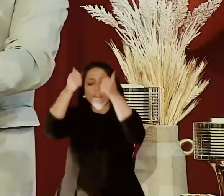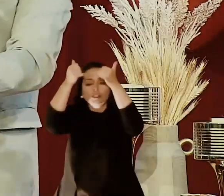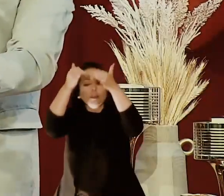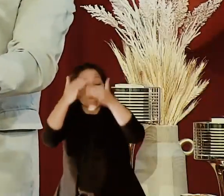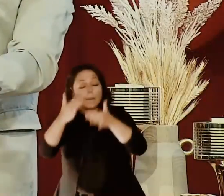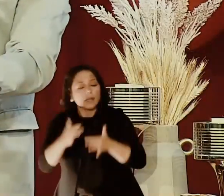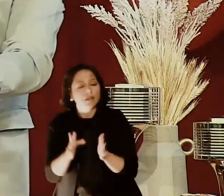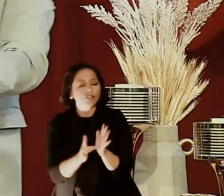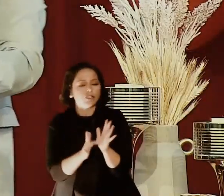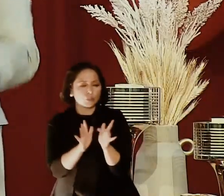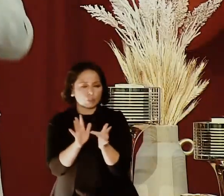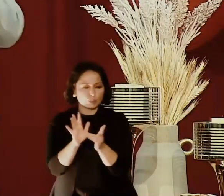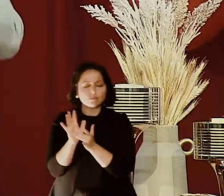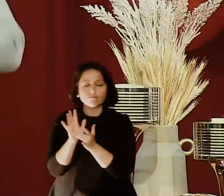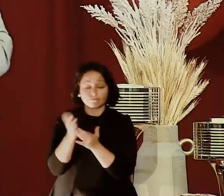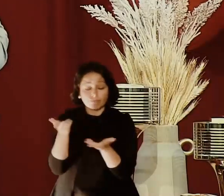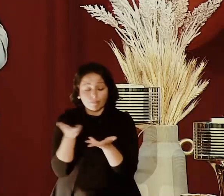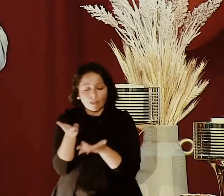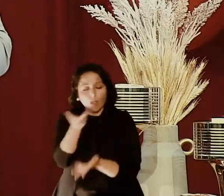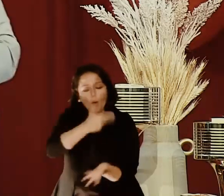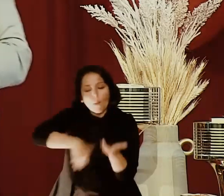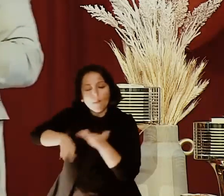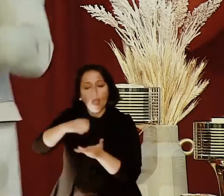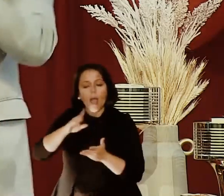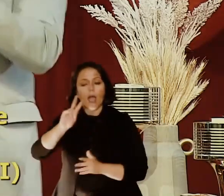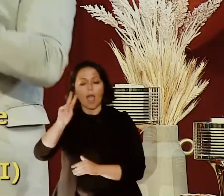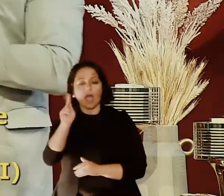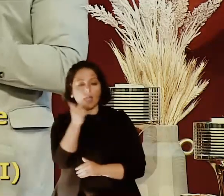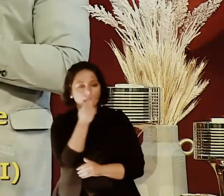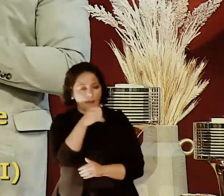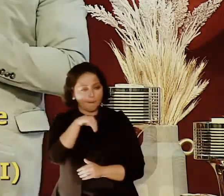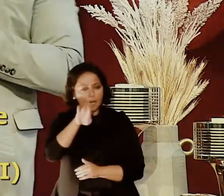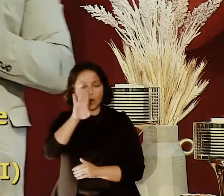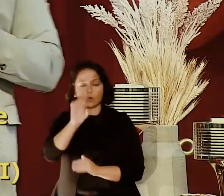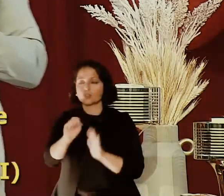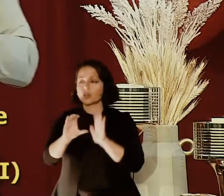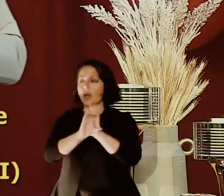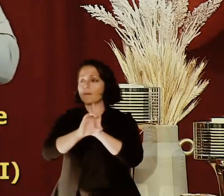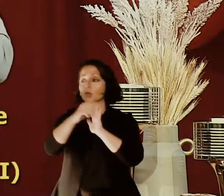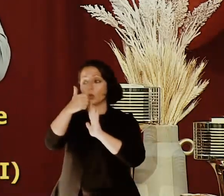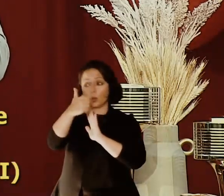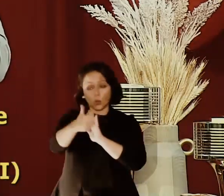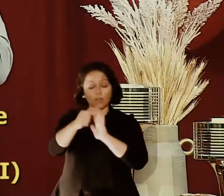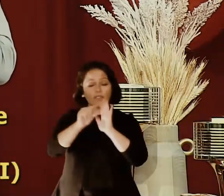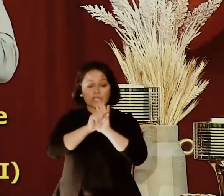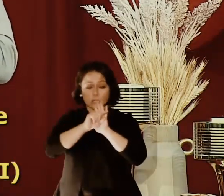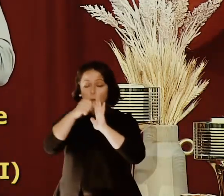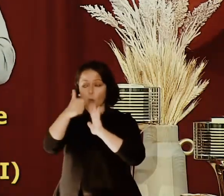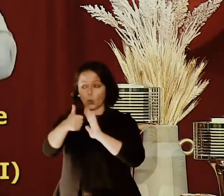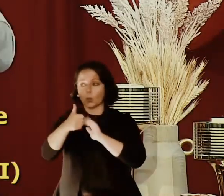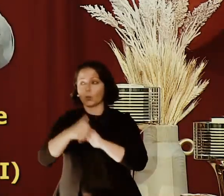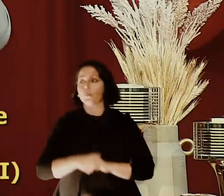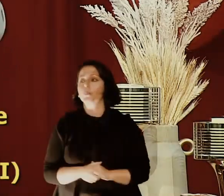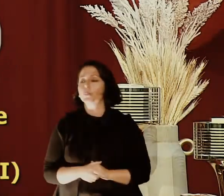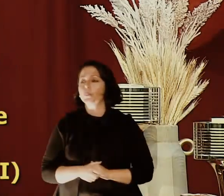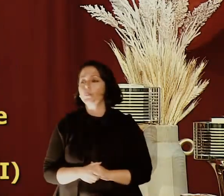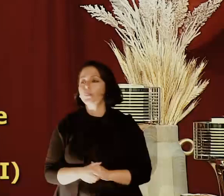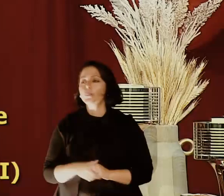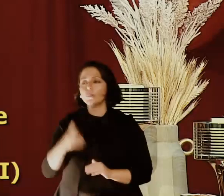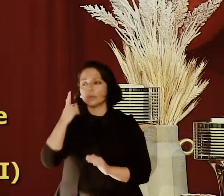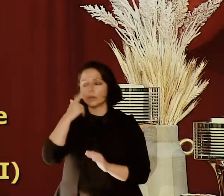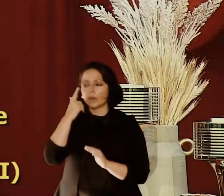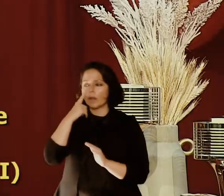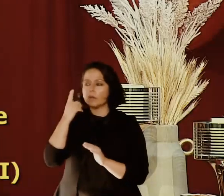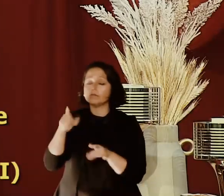Jesus. E eu queria então compartilhar um texto com os irmãos em Hebreus, capítulo 1, verso 1 ao 4, que vai estar na tela. O irmão